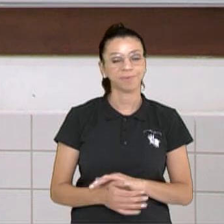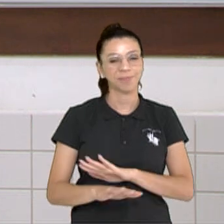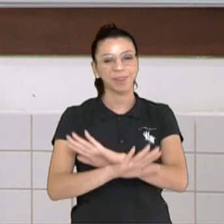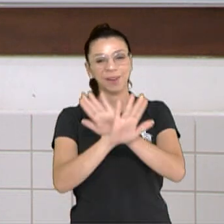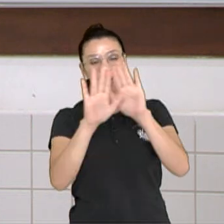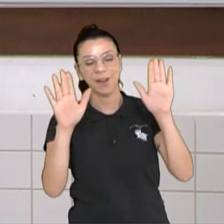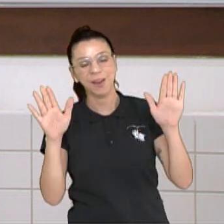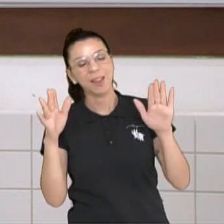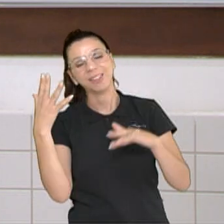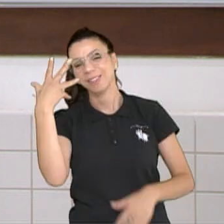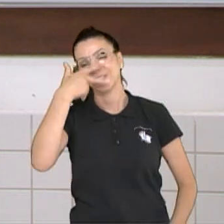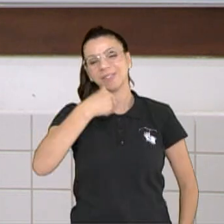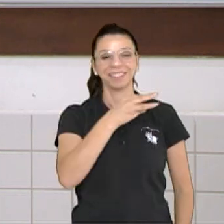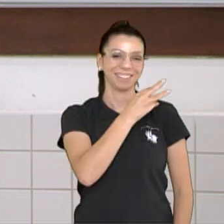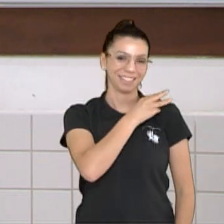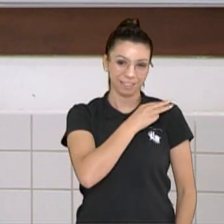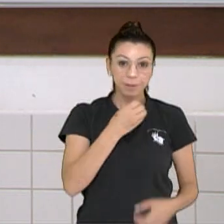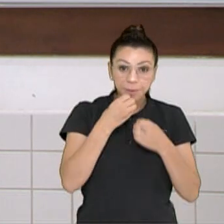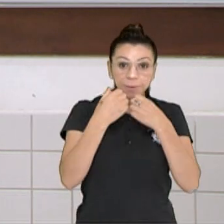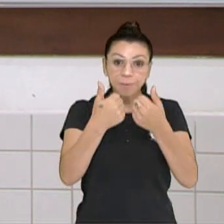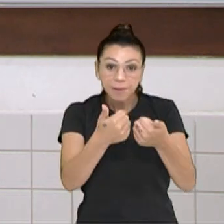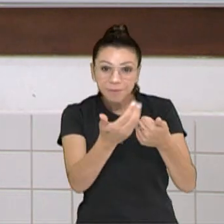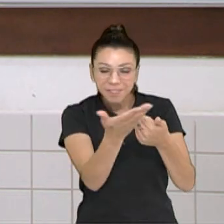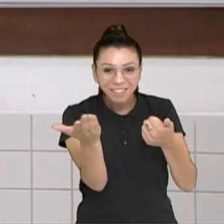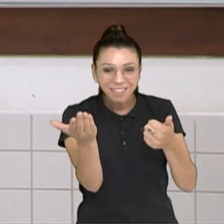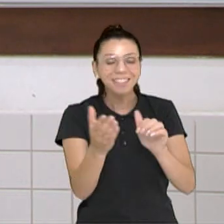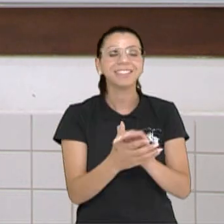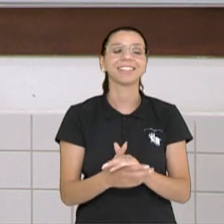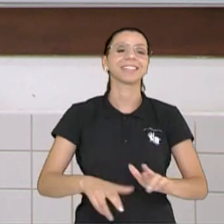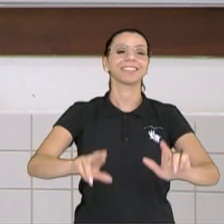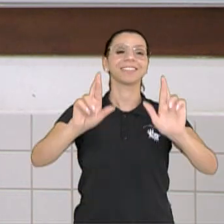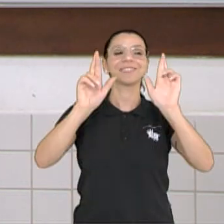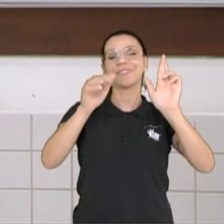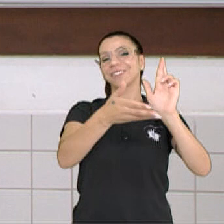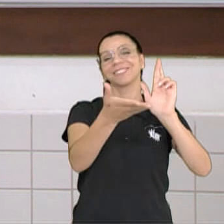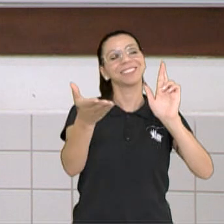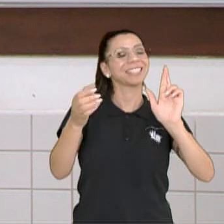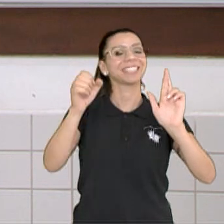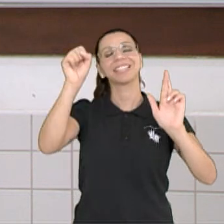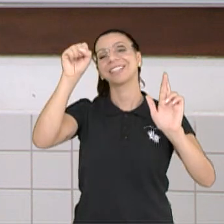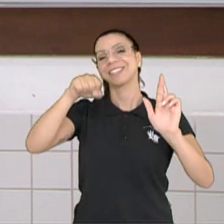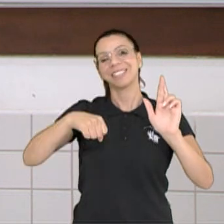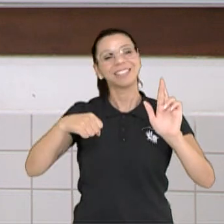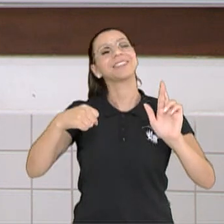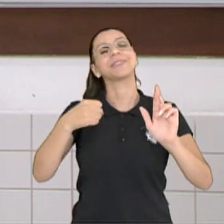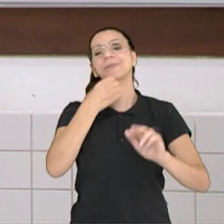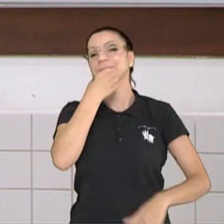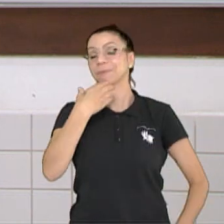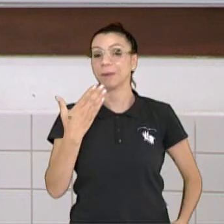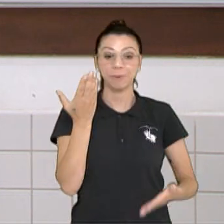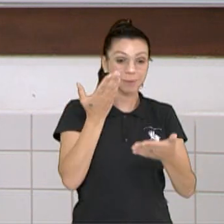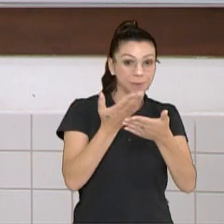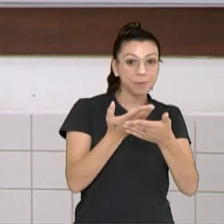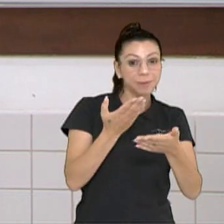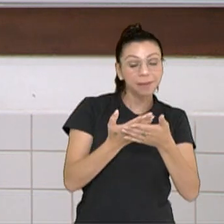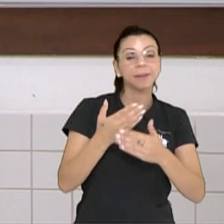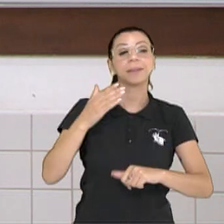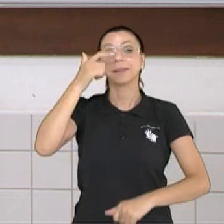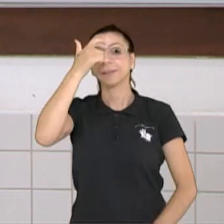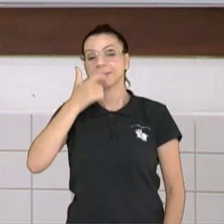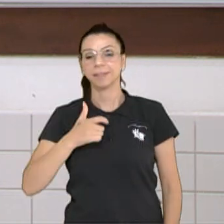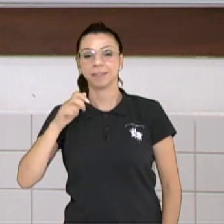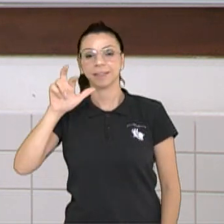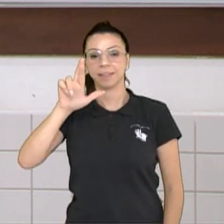Olá, gente bonita do terceiro ano, tudo bem com vocês? Espero que estejam todos muito bem, estudando bastante. Eu sou a professora Renata